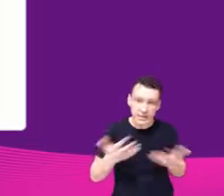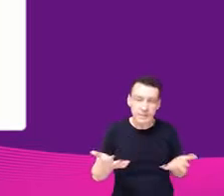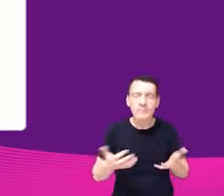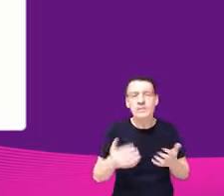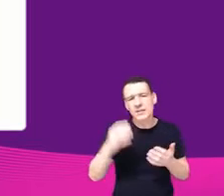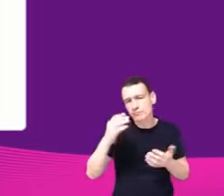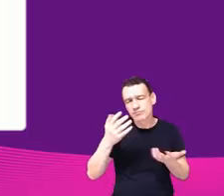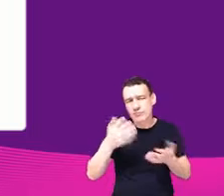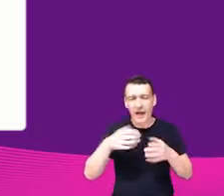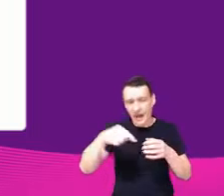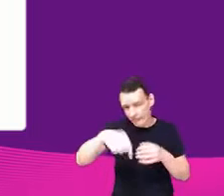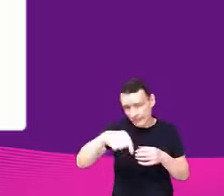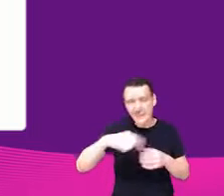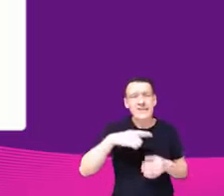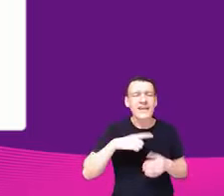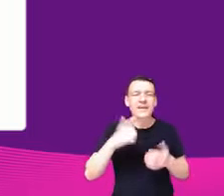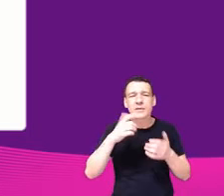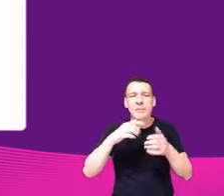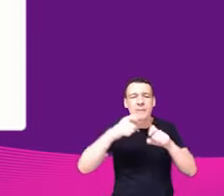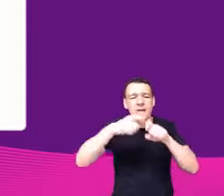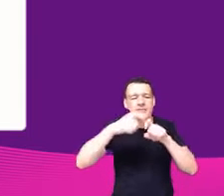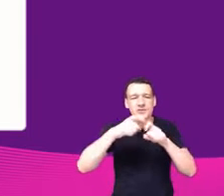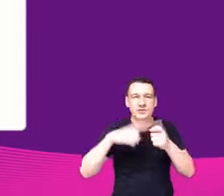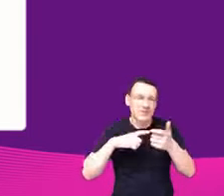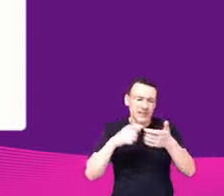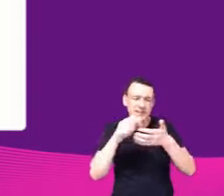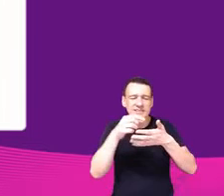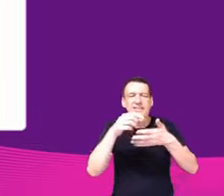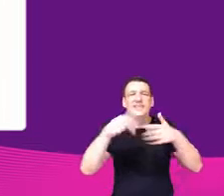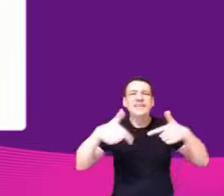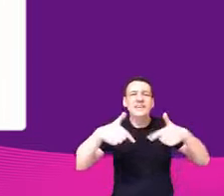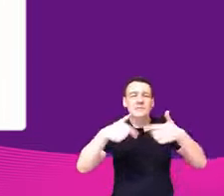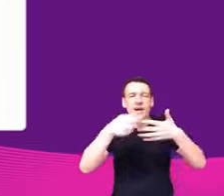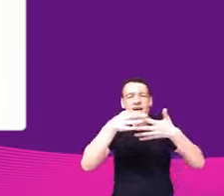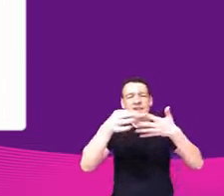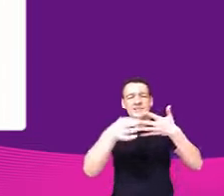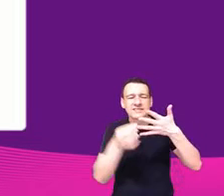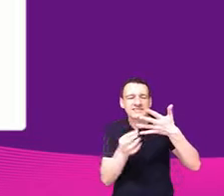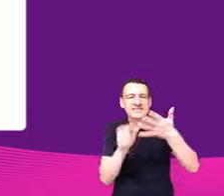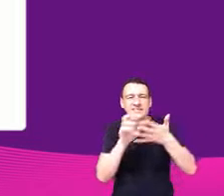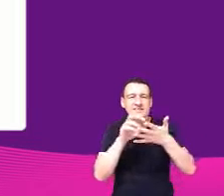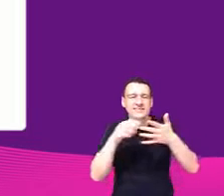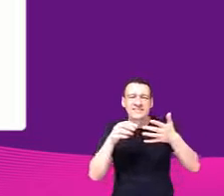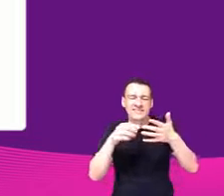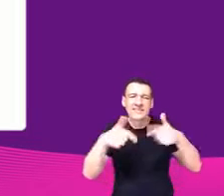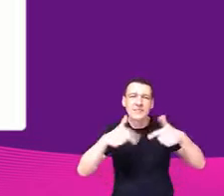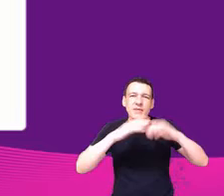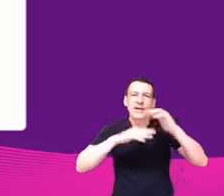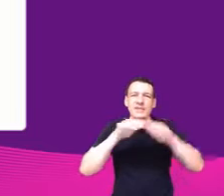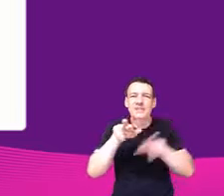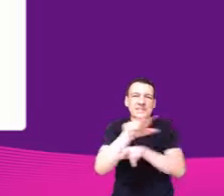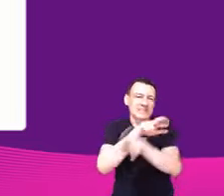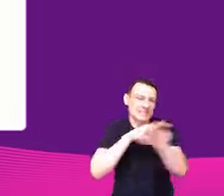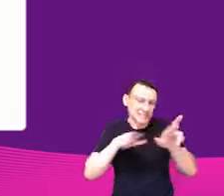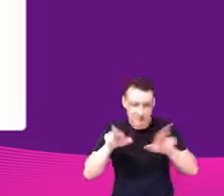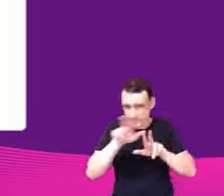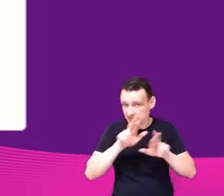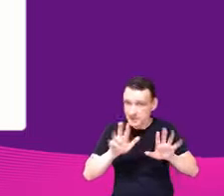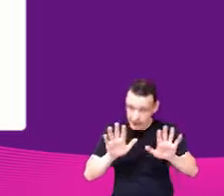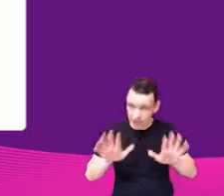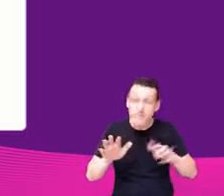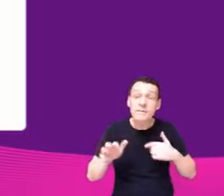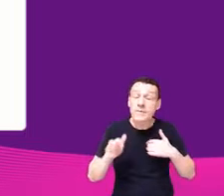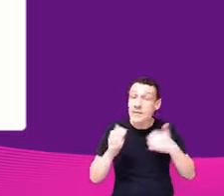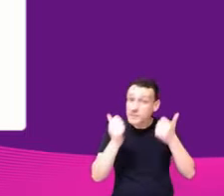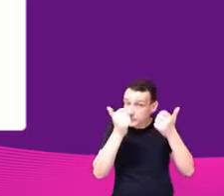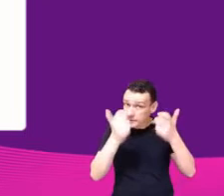especialidades, é o fato que talvez o impacto da doença renal crônica, de